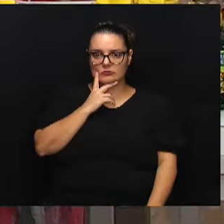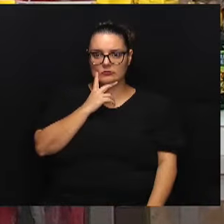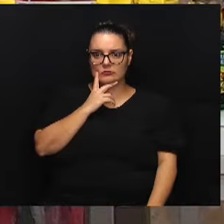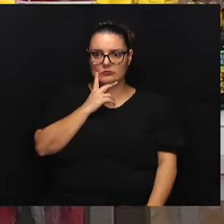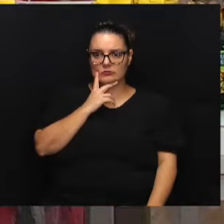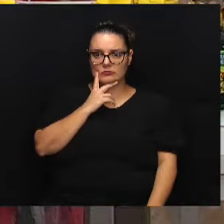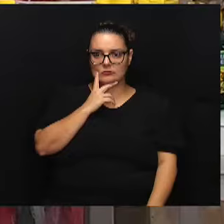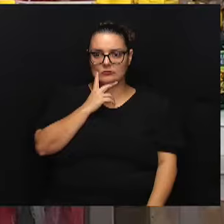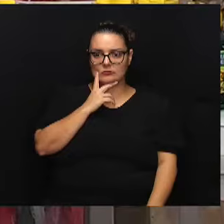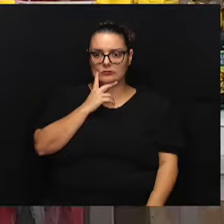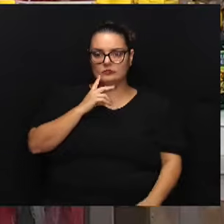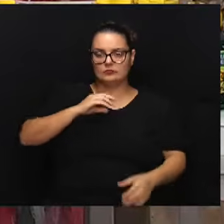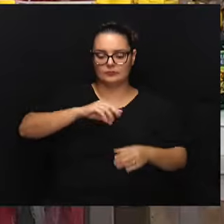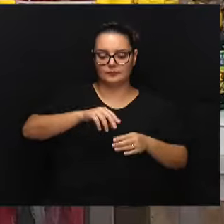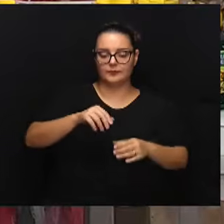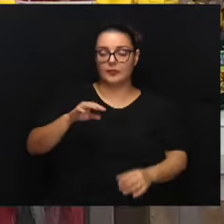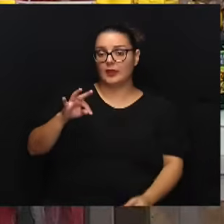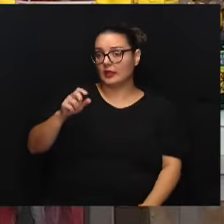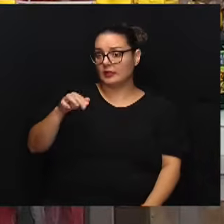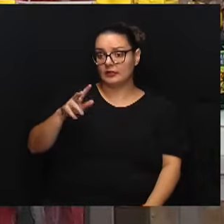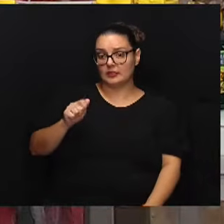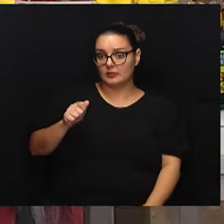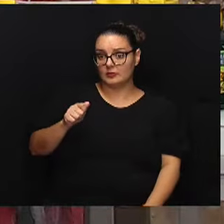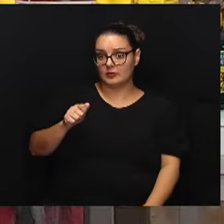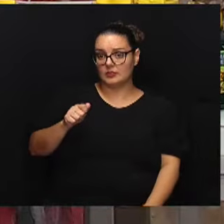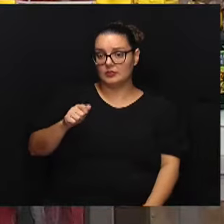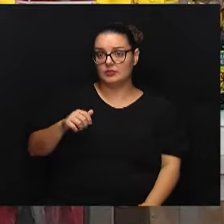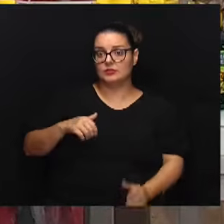essa tampinha de tinta, né?